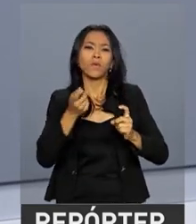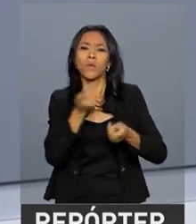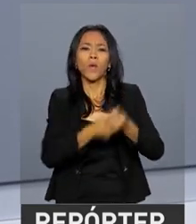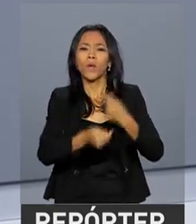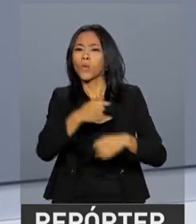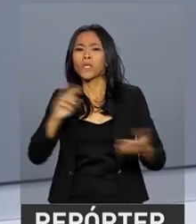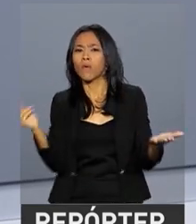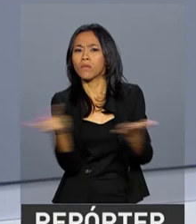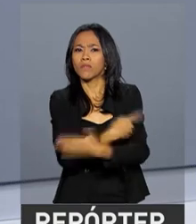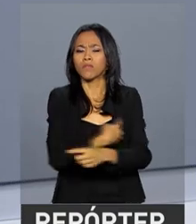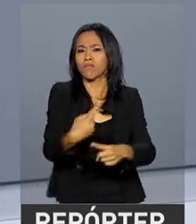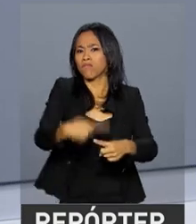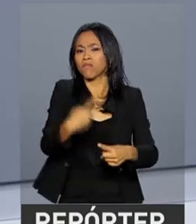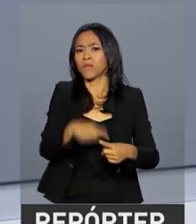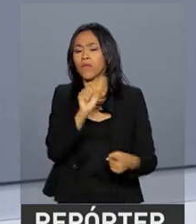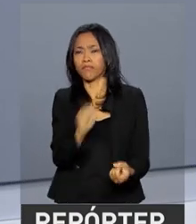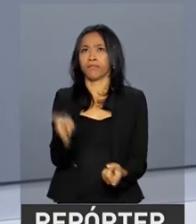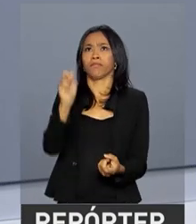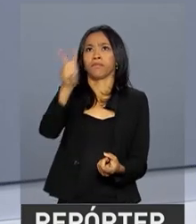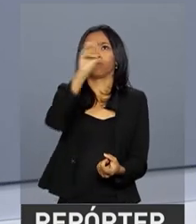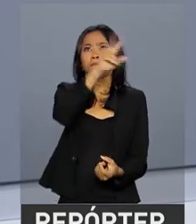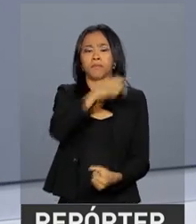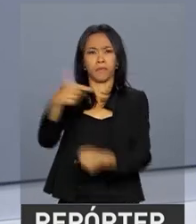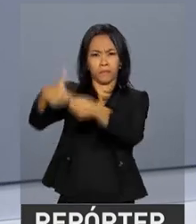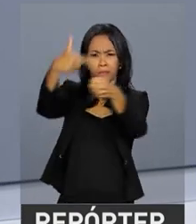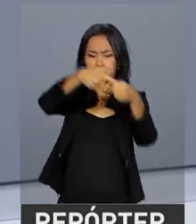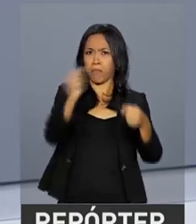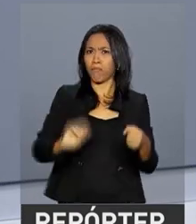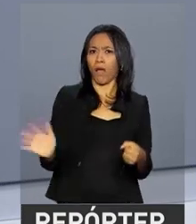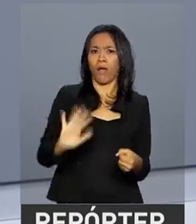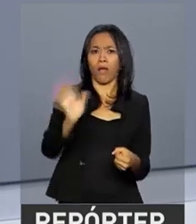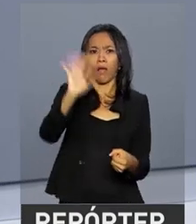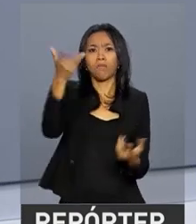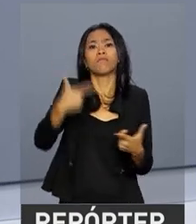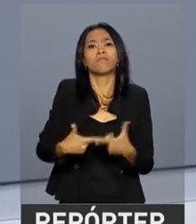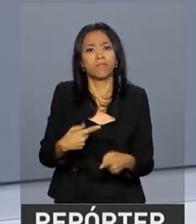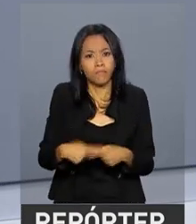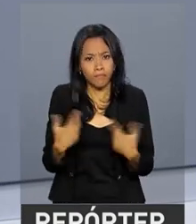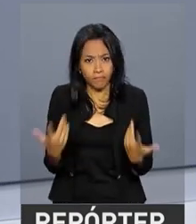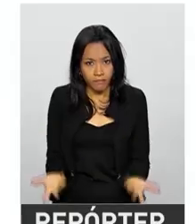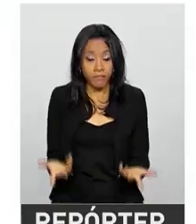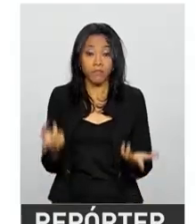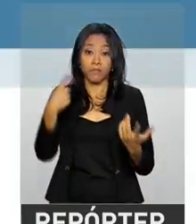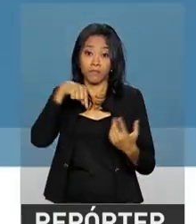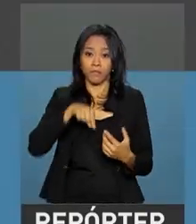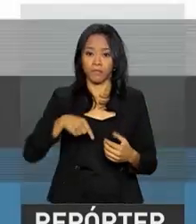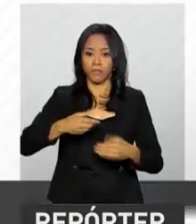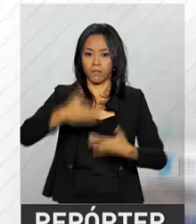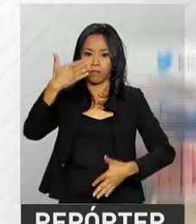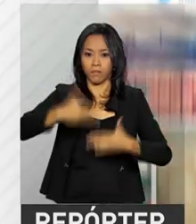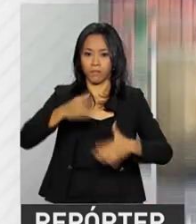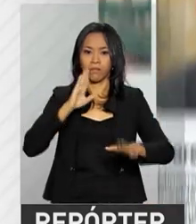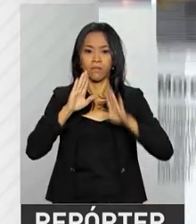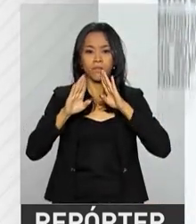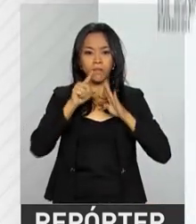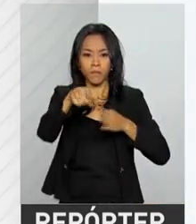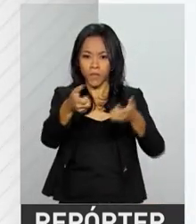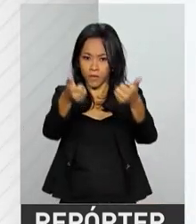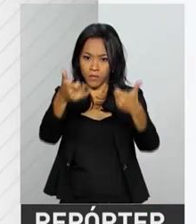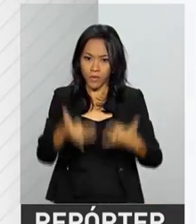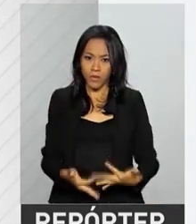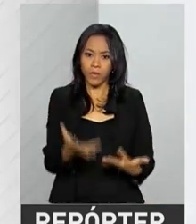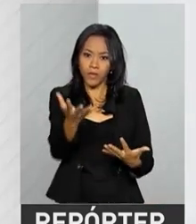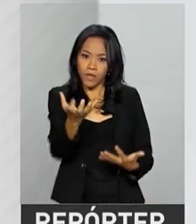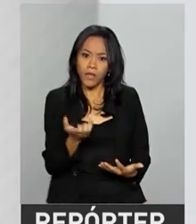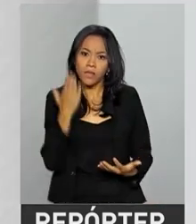quedas dos preços dos combustíveis não serem repassados para os consumidores pelas redes sociais moreira franco explicou que quer a